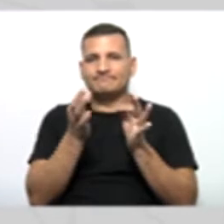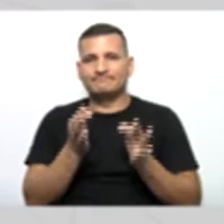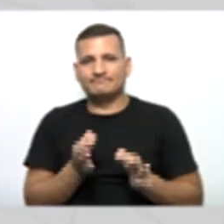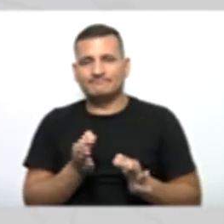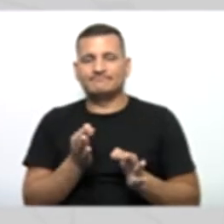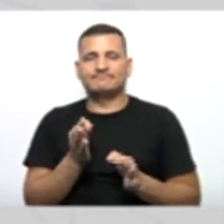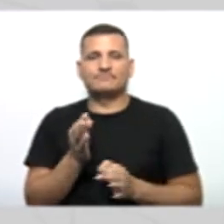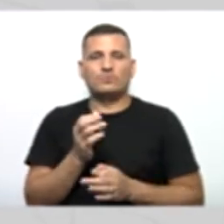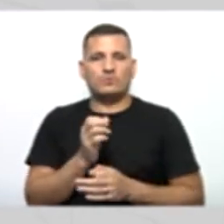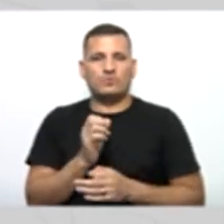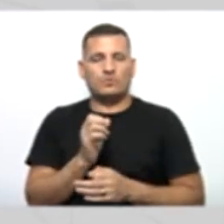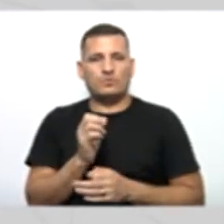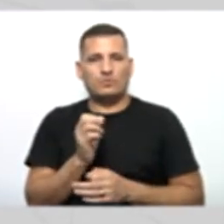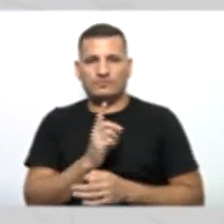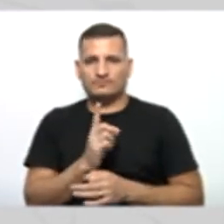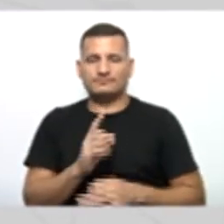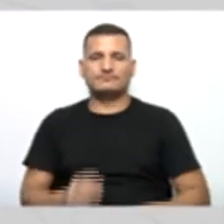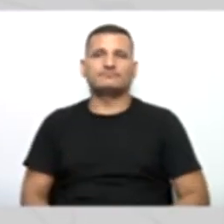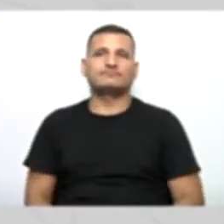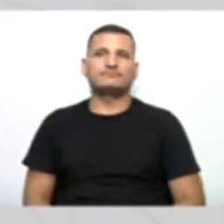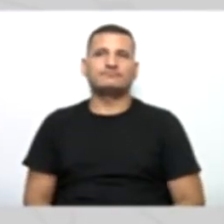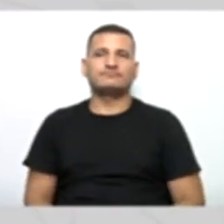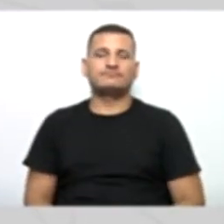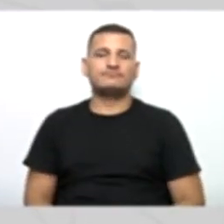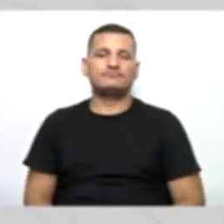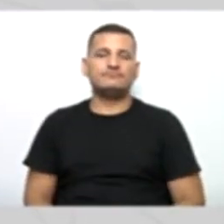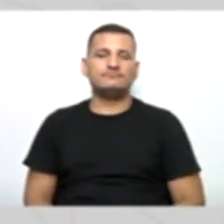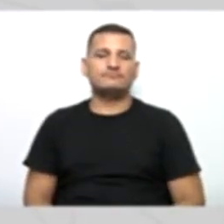que não foi?